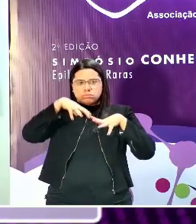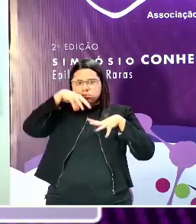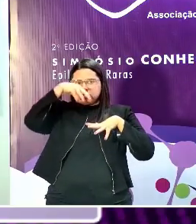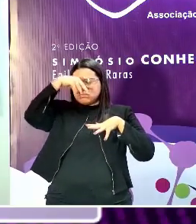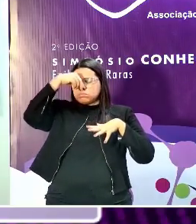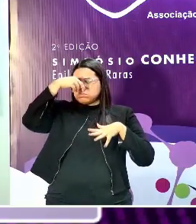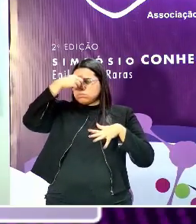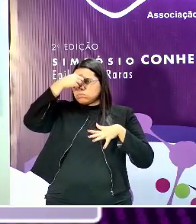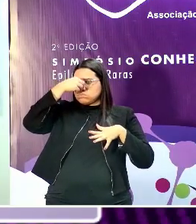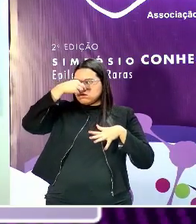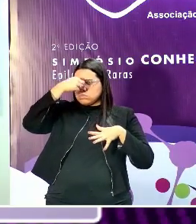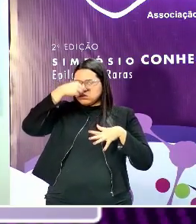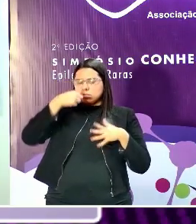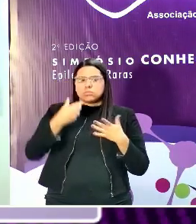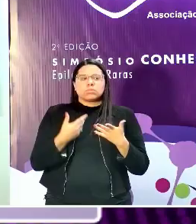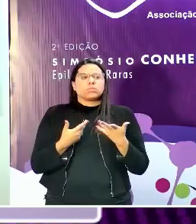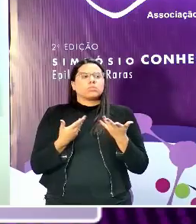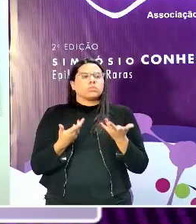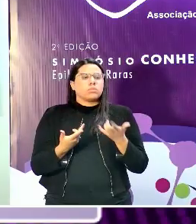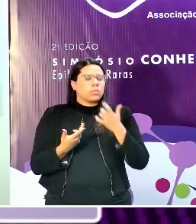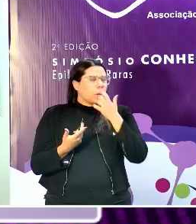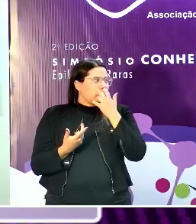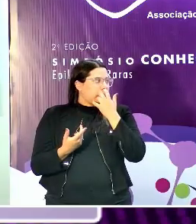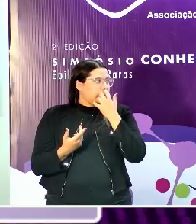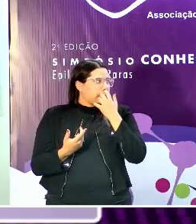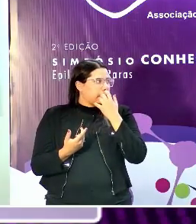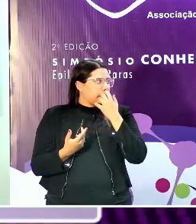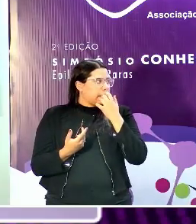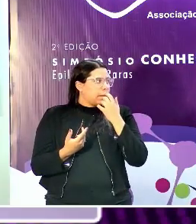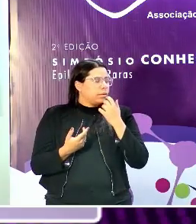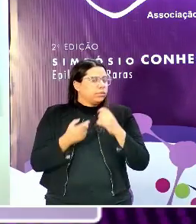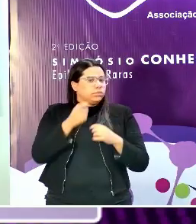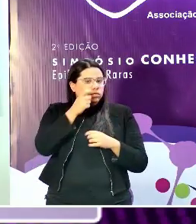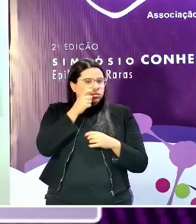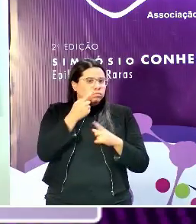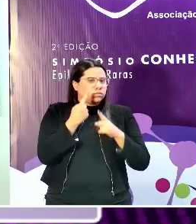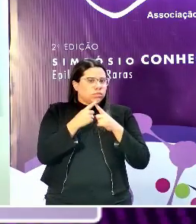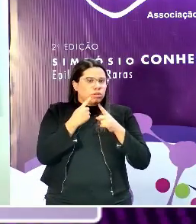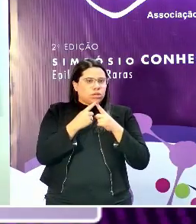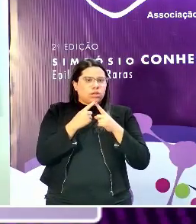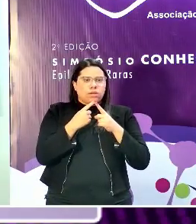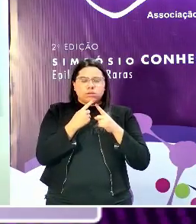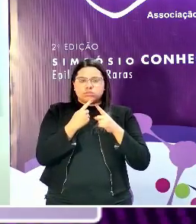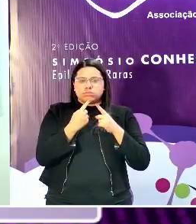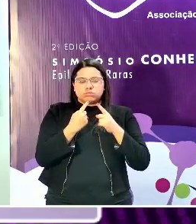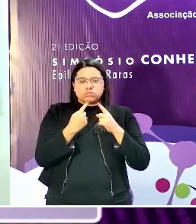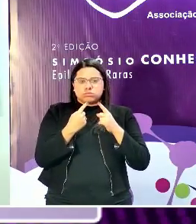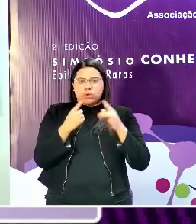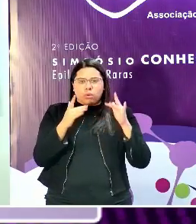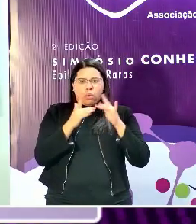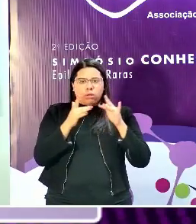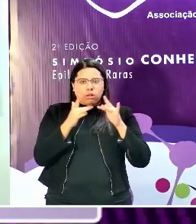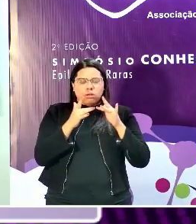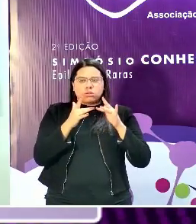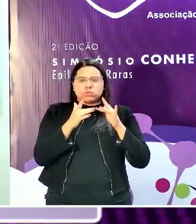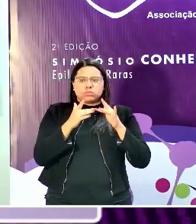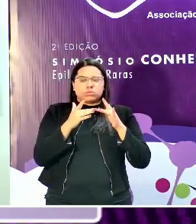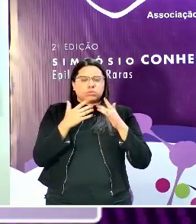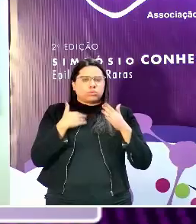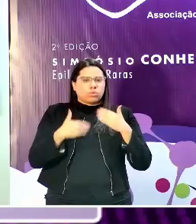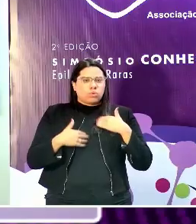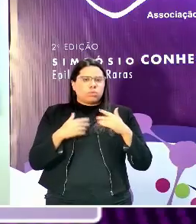E aí é um interesse muito interessante, muito interessante porque vai direto para o sistema nervoso. Então você usa até uma quantidade